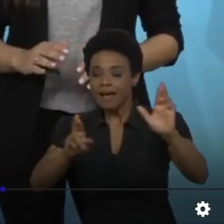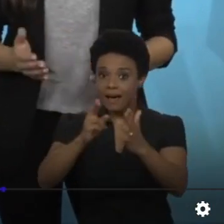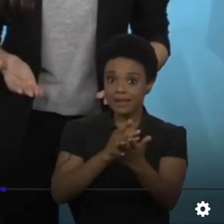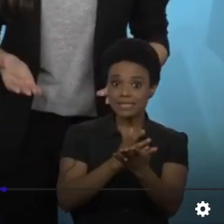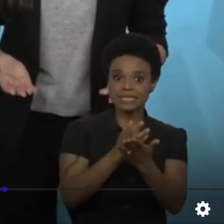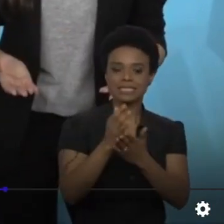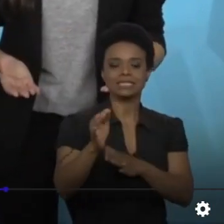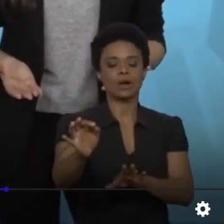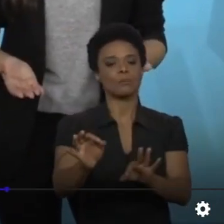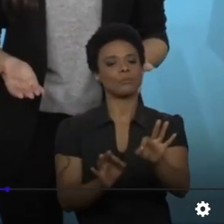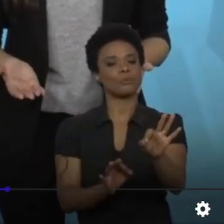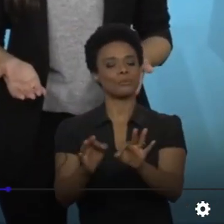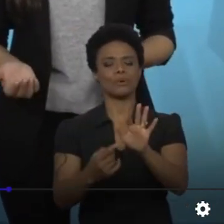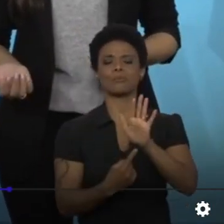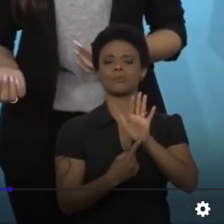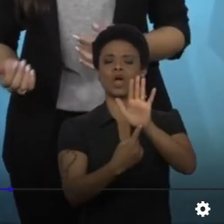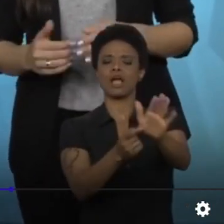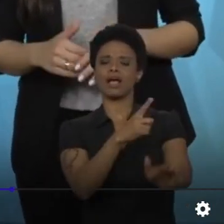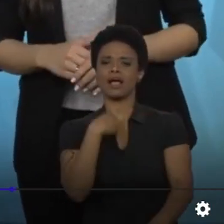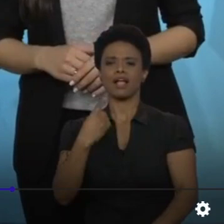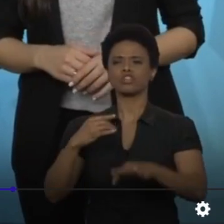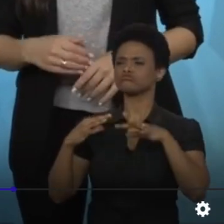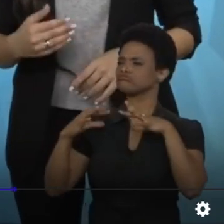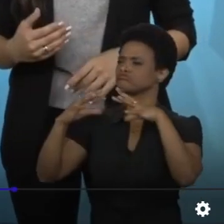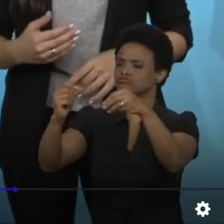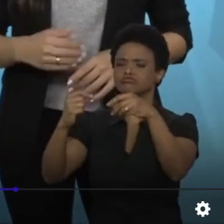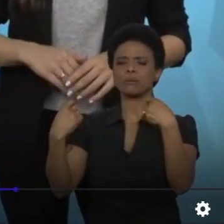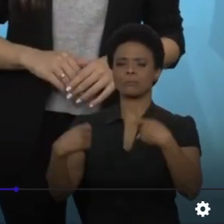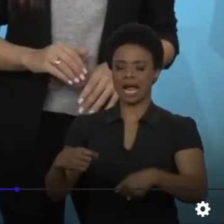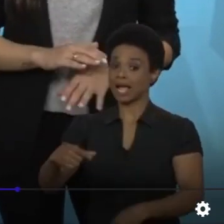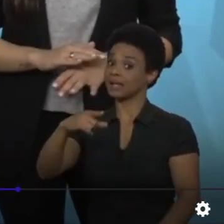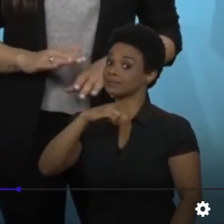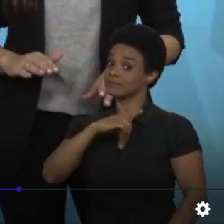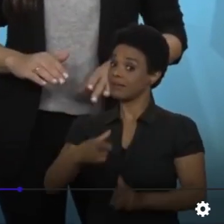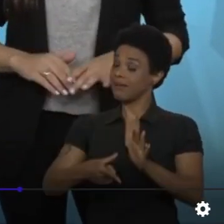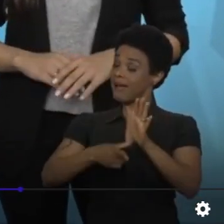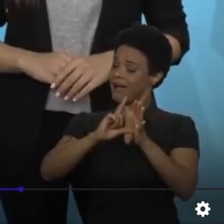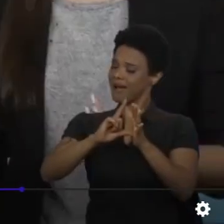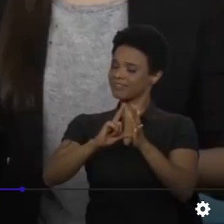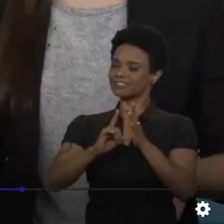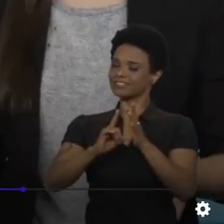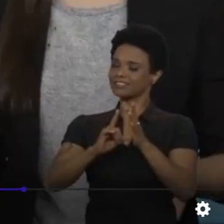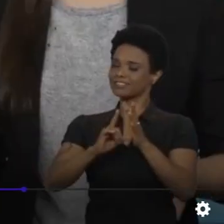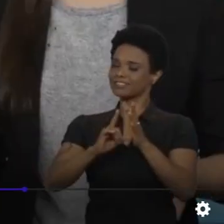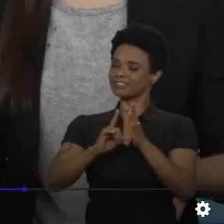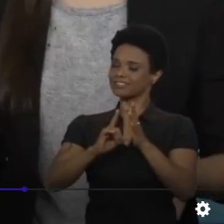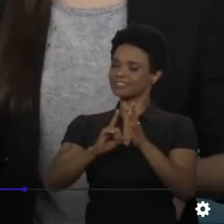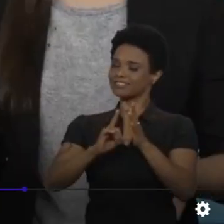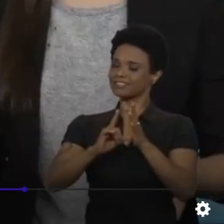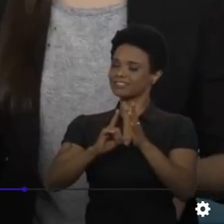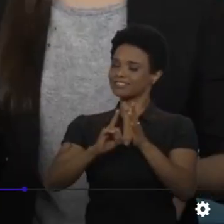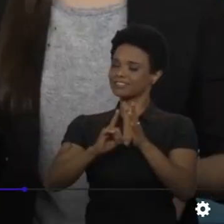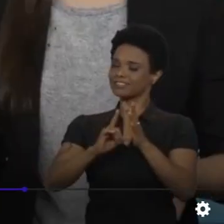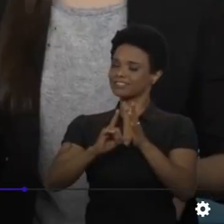projeto, que vai nos mostrar os dados que precisamos coletar antes de tomarmos qualquer ação.